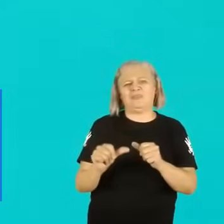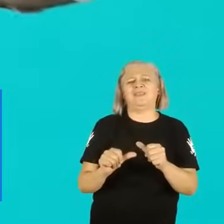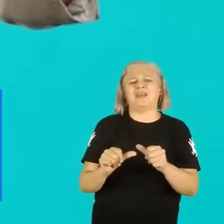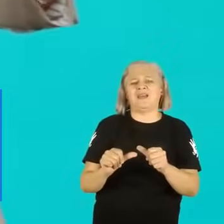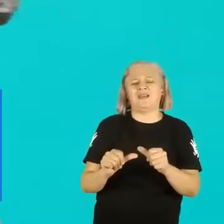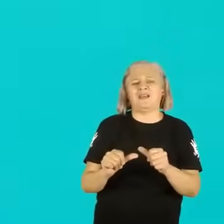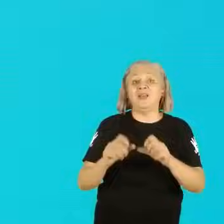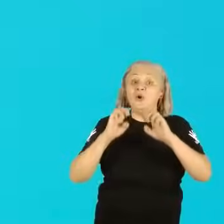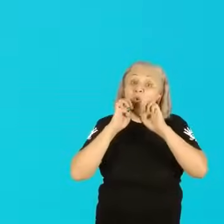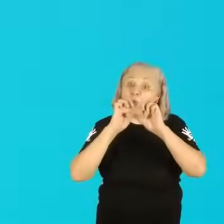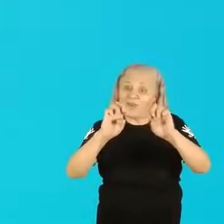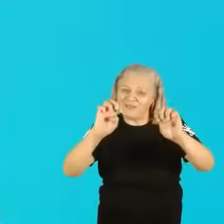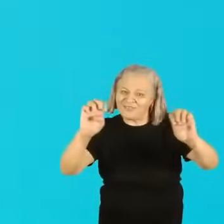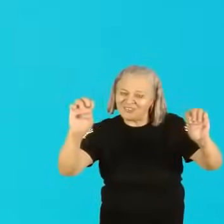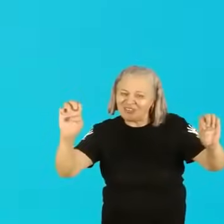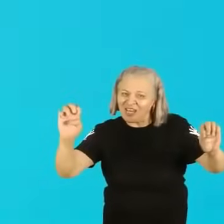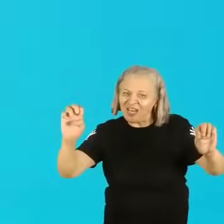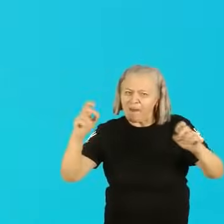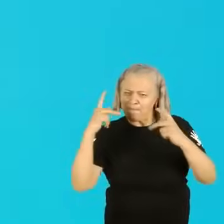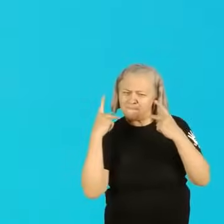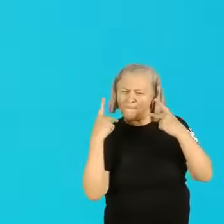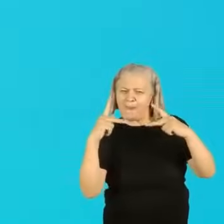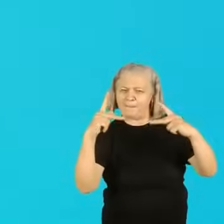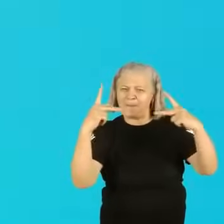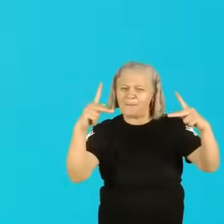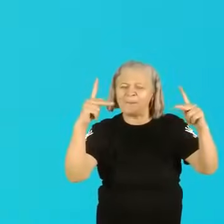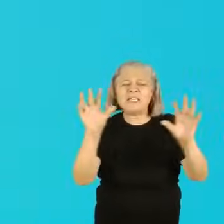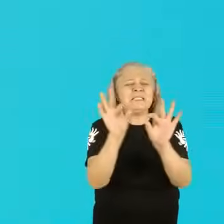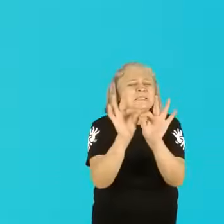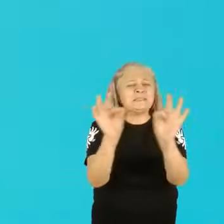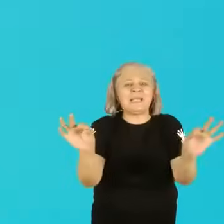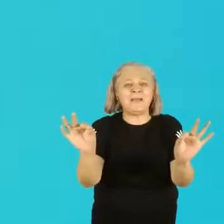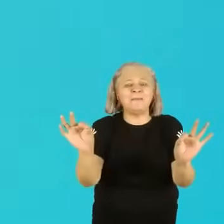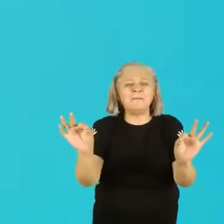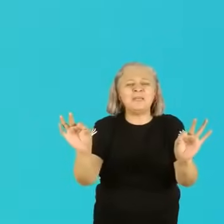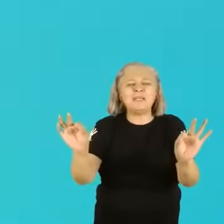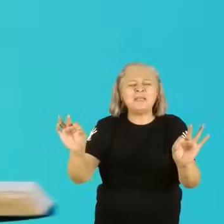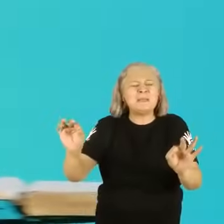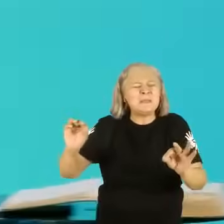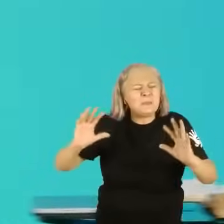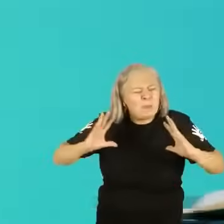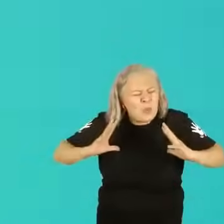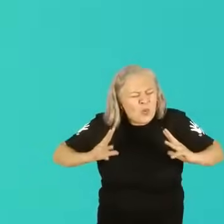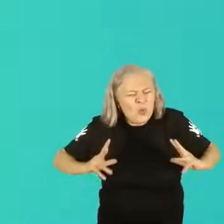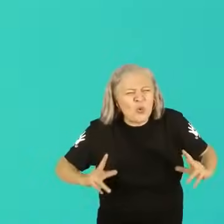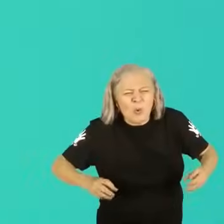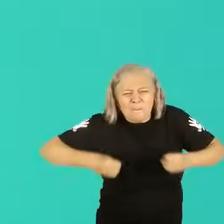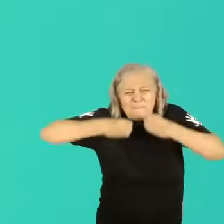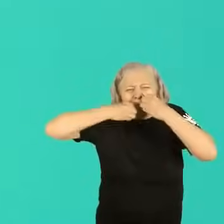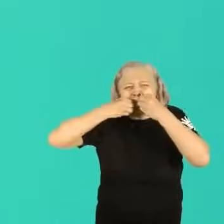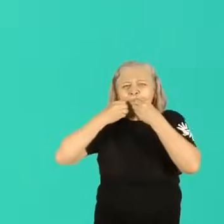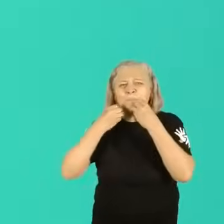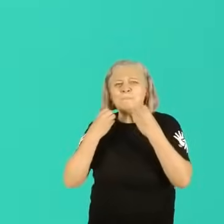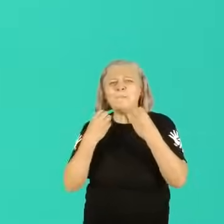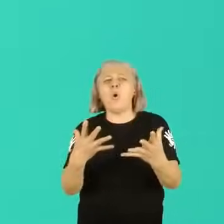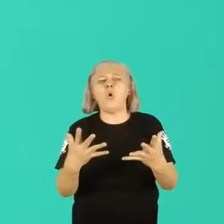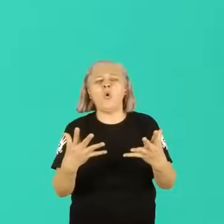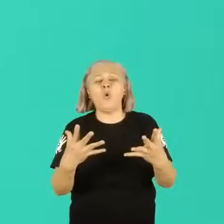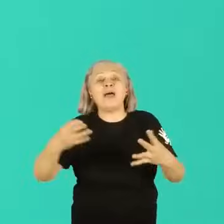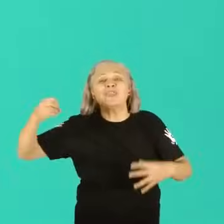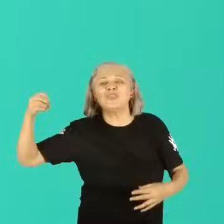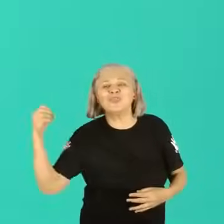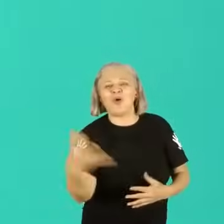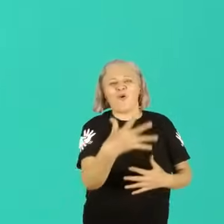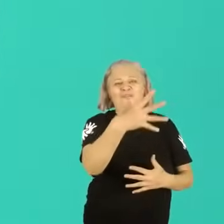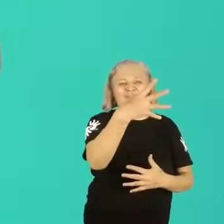O Evangelho é simplesmente e puramente boas